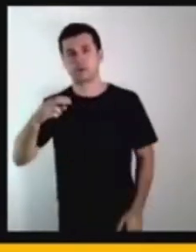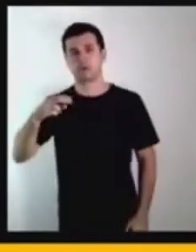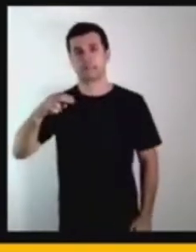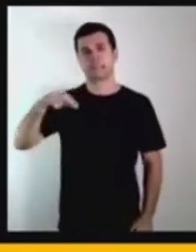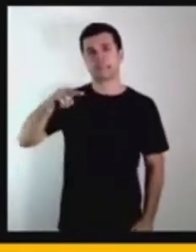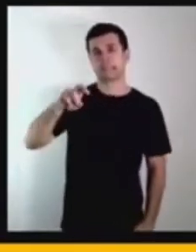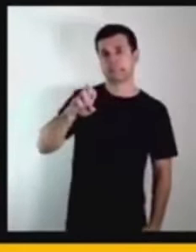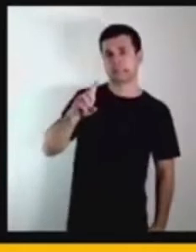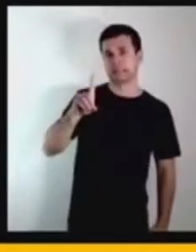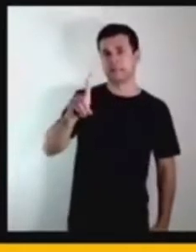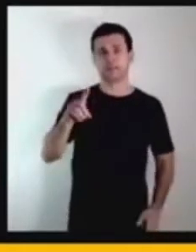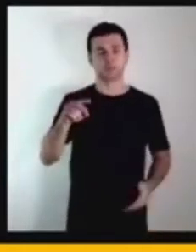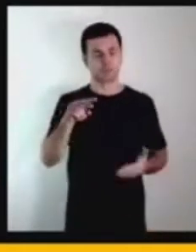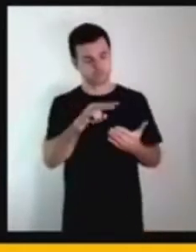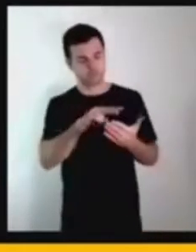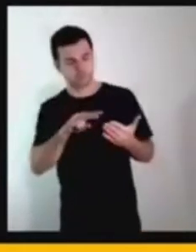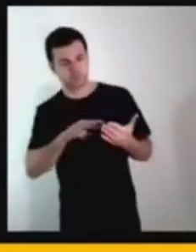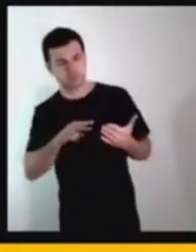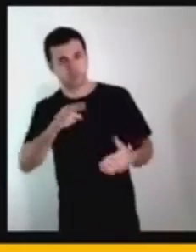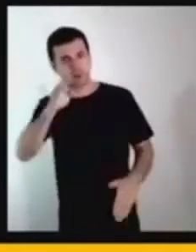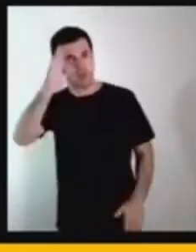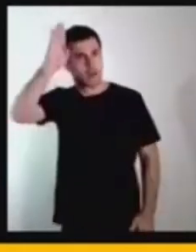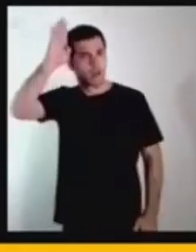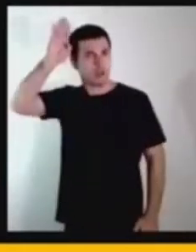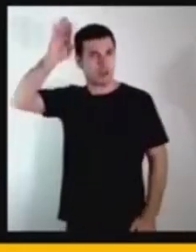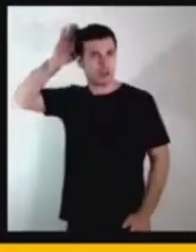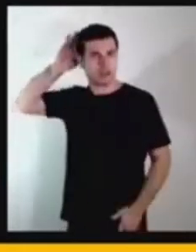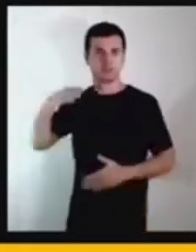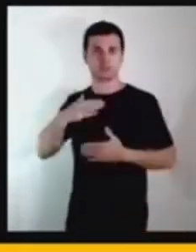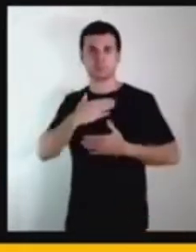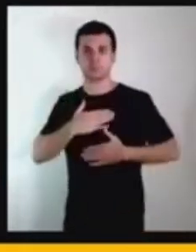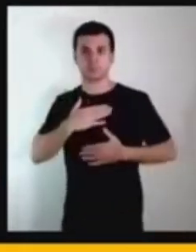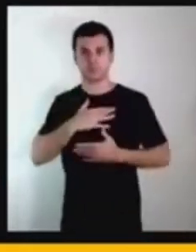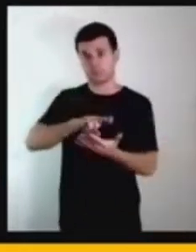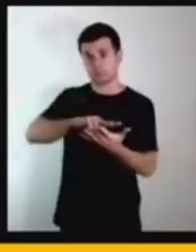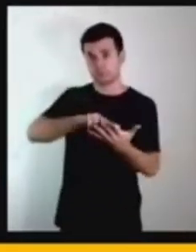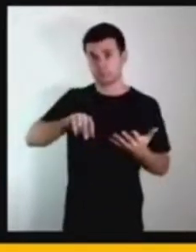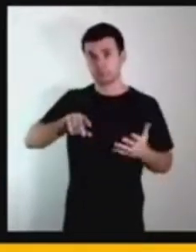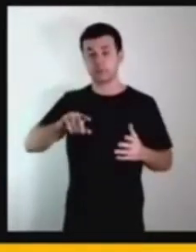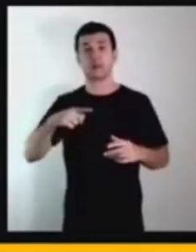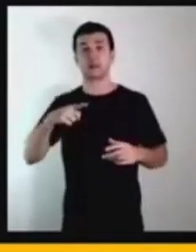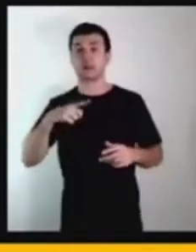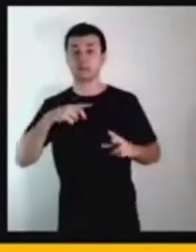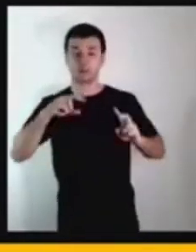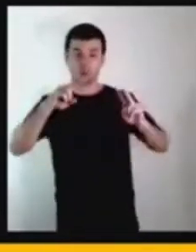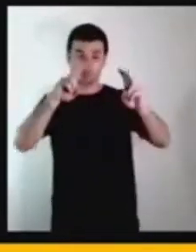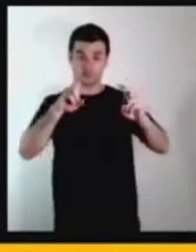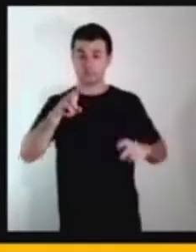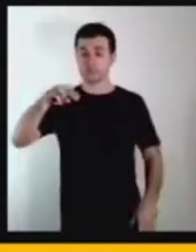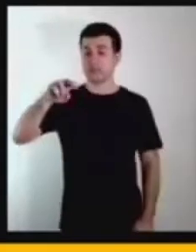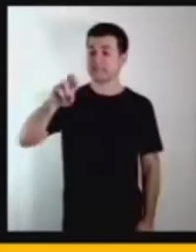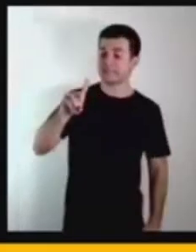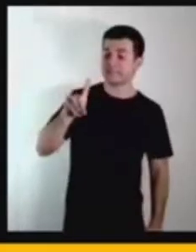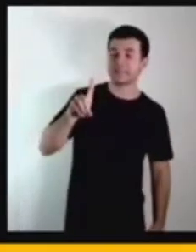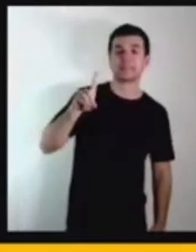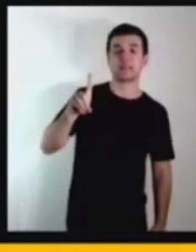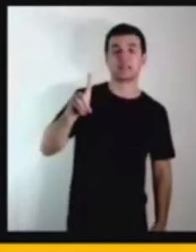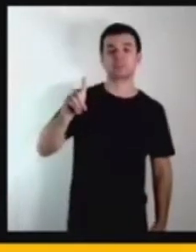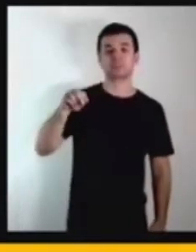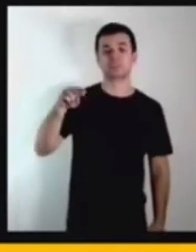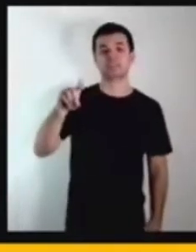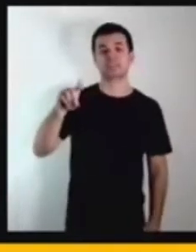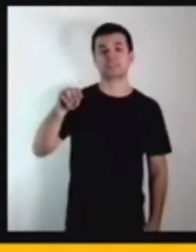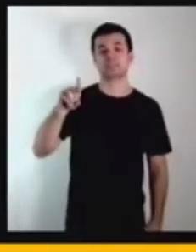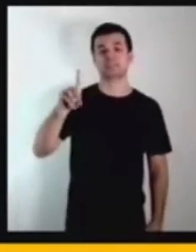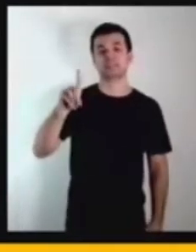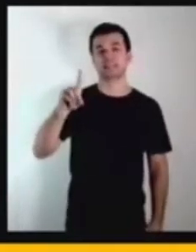gamer, de ser leitora, de ser acadêmica, e eu reuni sobre o título de Nerdandade. Então, eu criei esse tema que é um